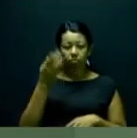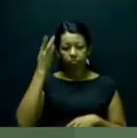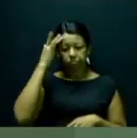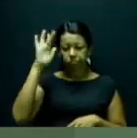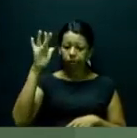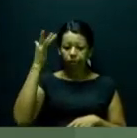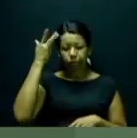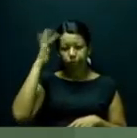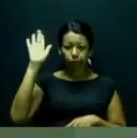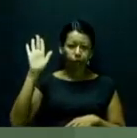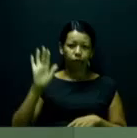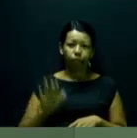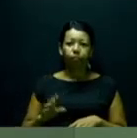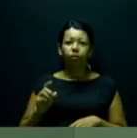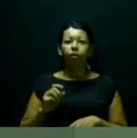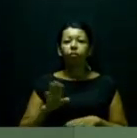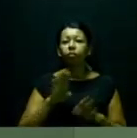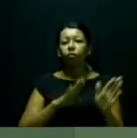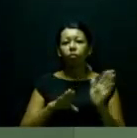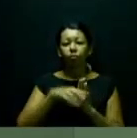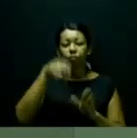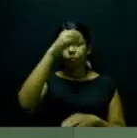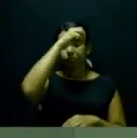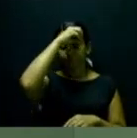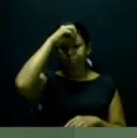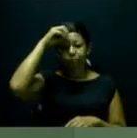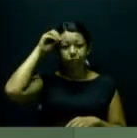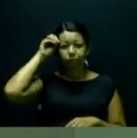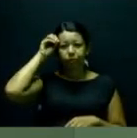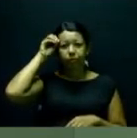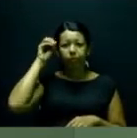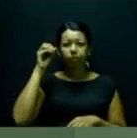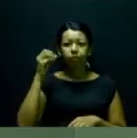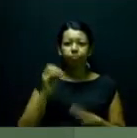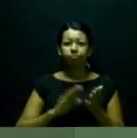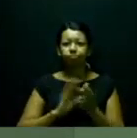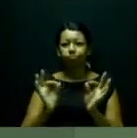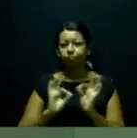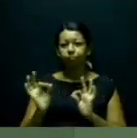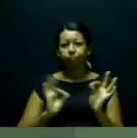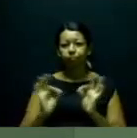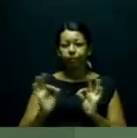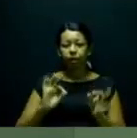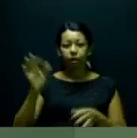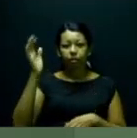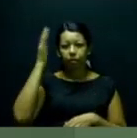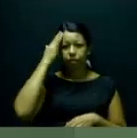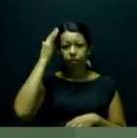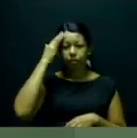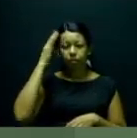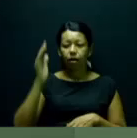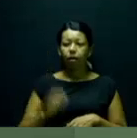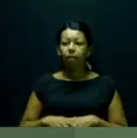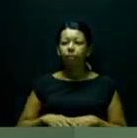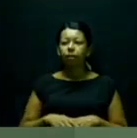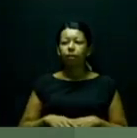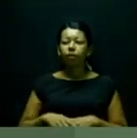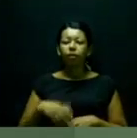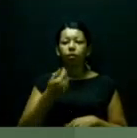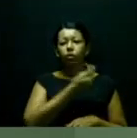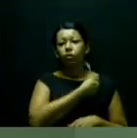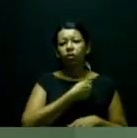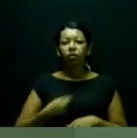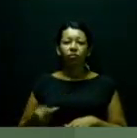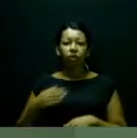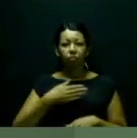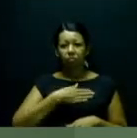sabem de nada. Todo mundo inocente, né? Não sabe absolutamente de nada. É a marca de um governo que não gosta de gente, que não gosta de pobre